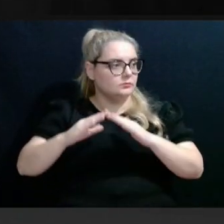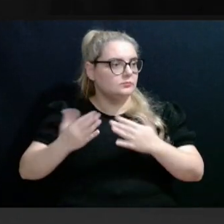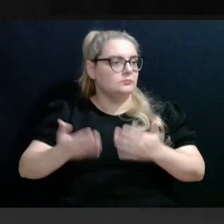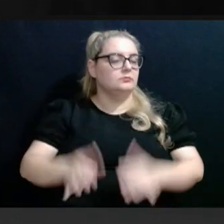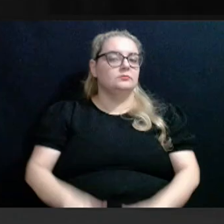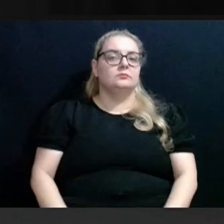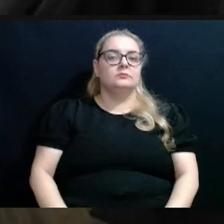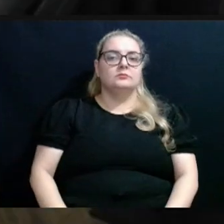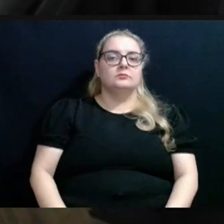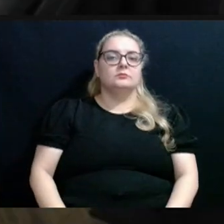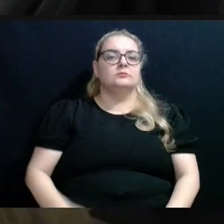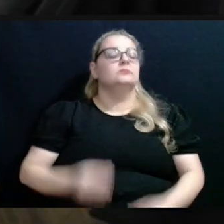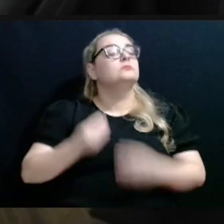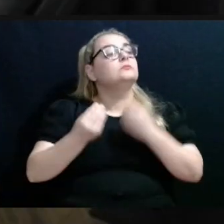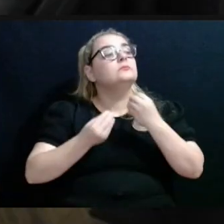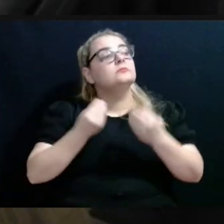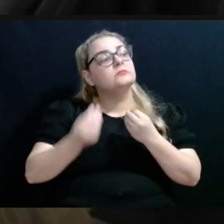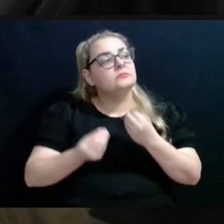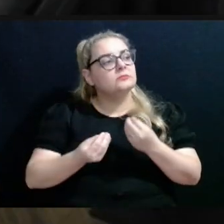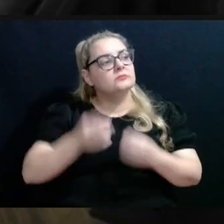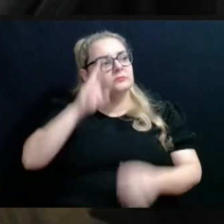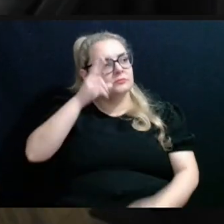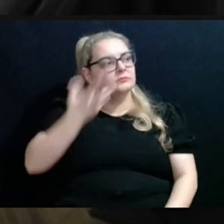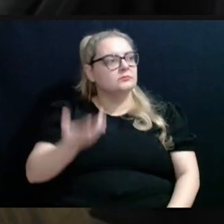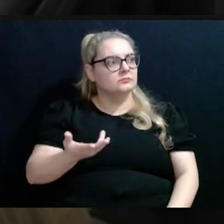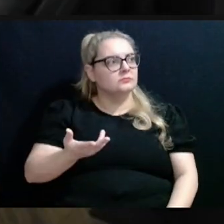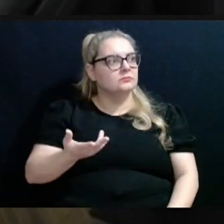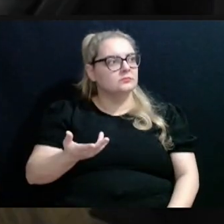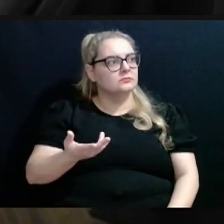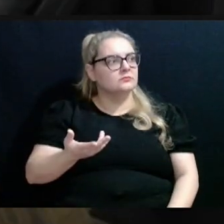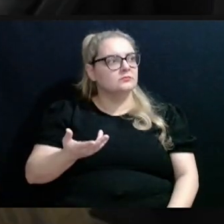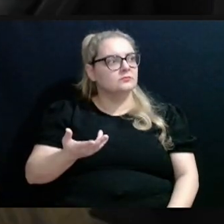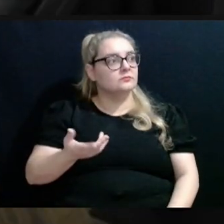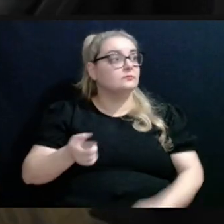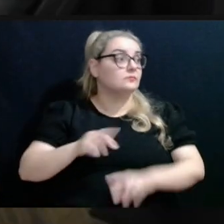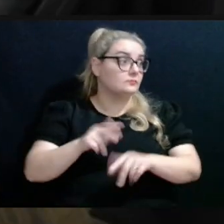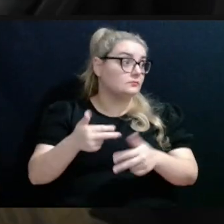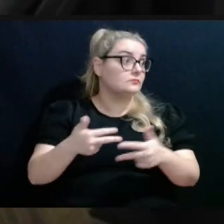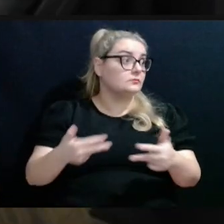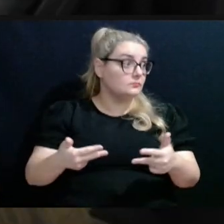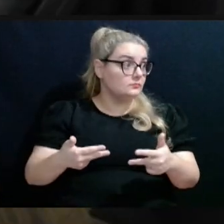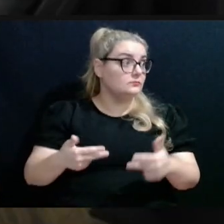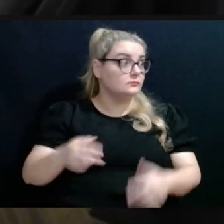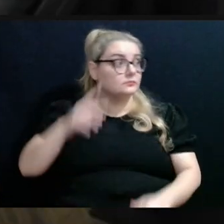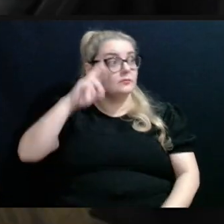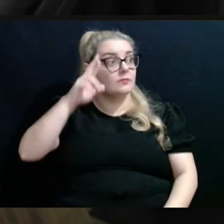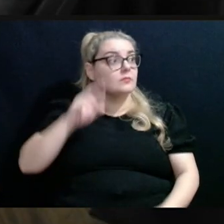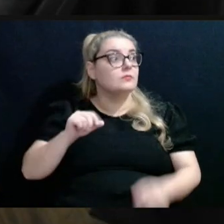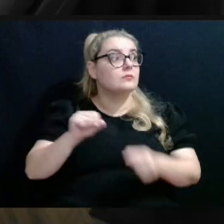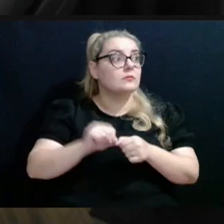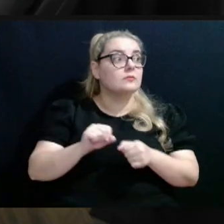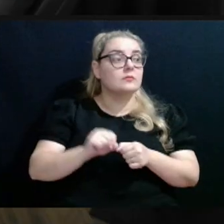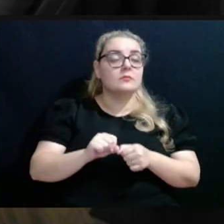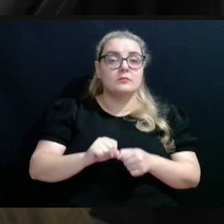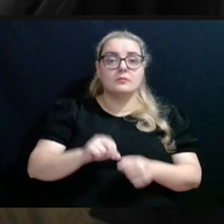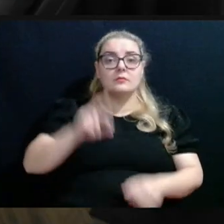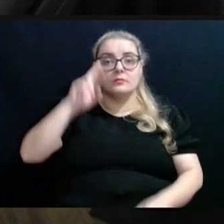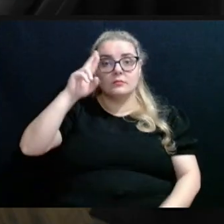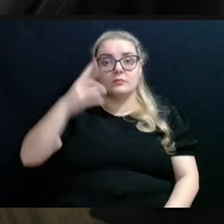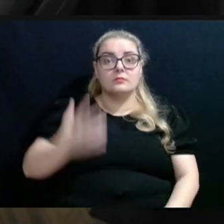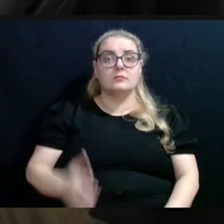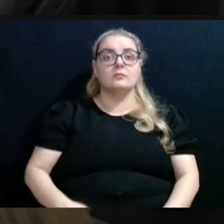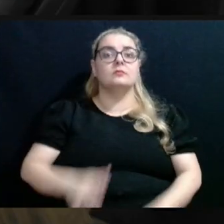cidadão. Como que é isso para o senhor em tantas coisas que o senhor acaba fazendo? A gente sabe também que o senhor tem uma atuação